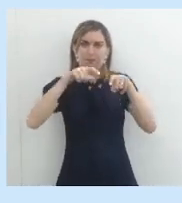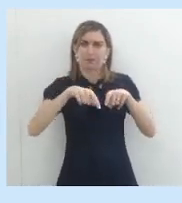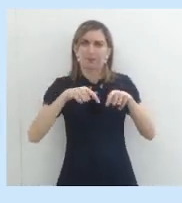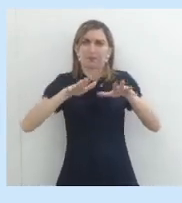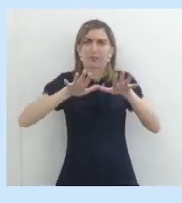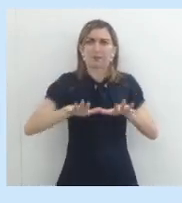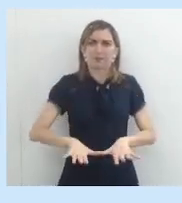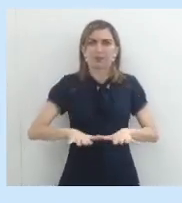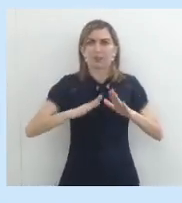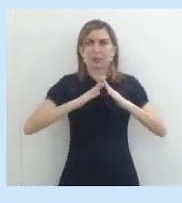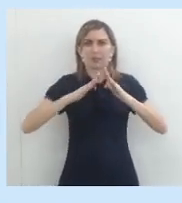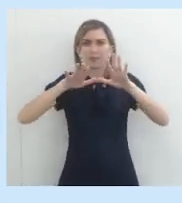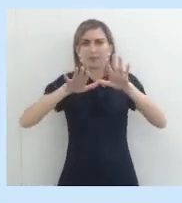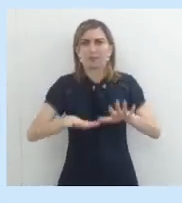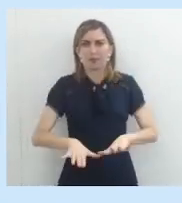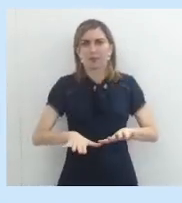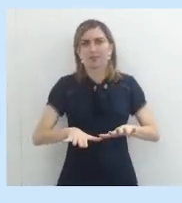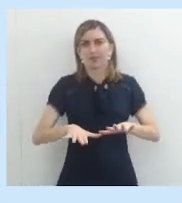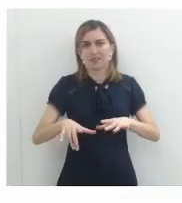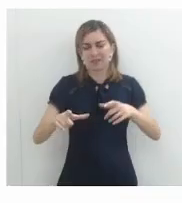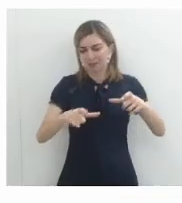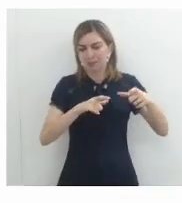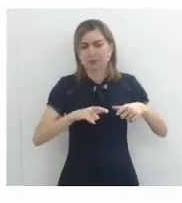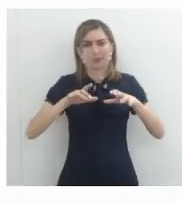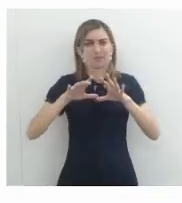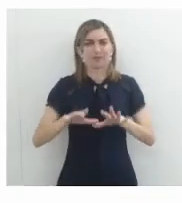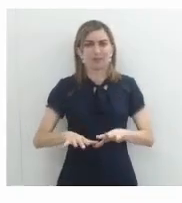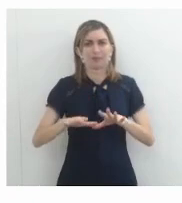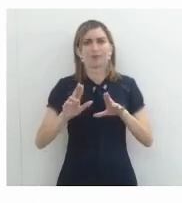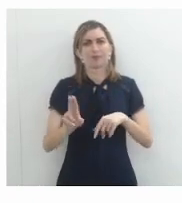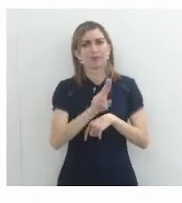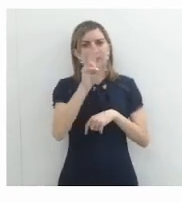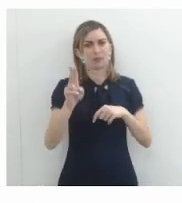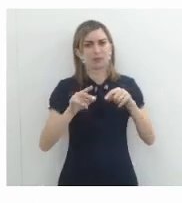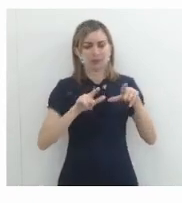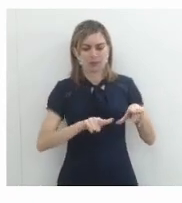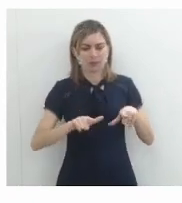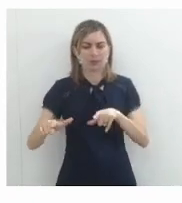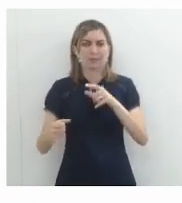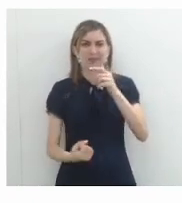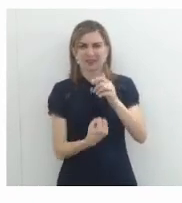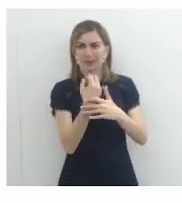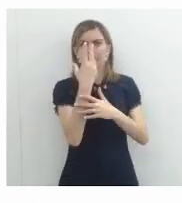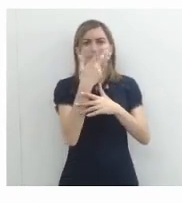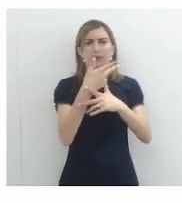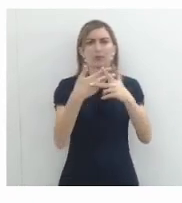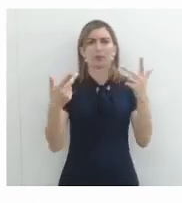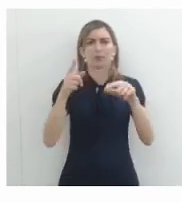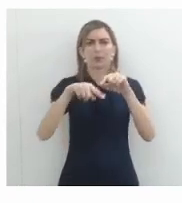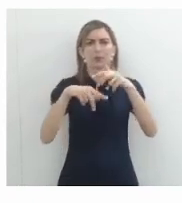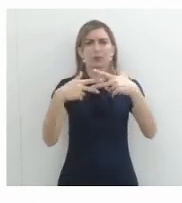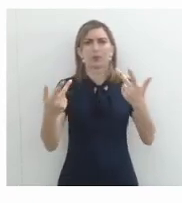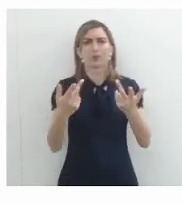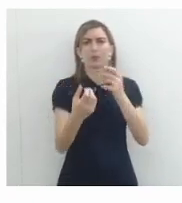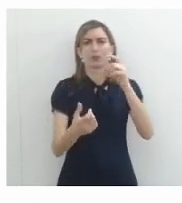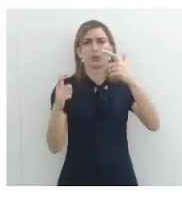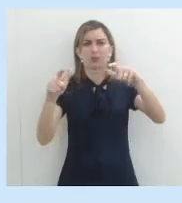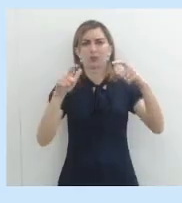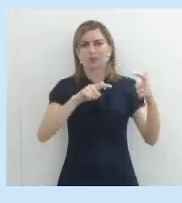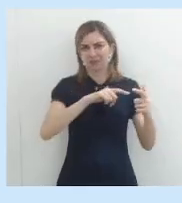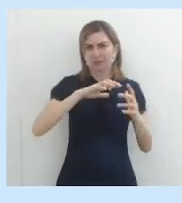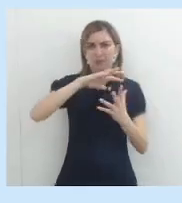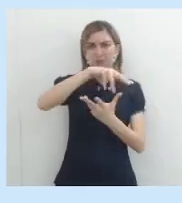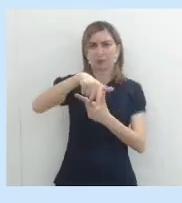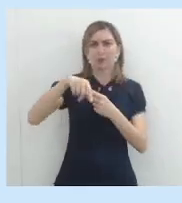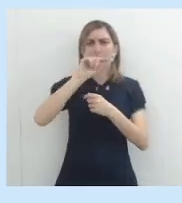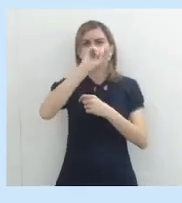habitações fixas. Né? Aí, então, e o uso da cerâmica para criar objetos utilitários se disseminou em diversos lugares do mundo. Então, a partir do